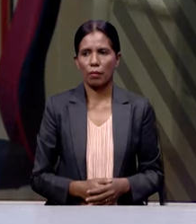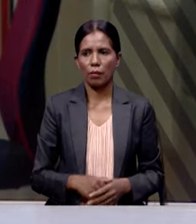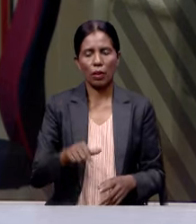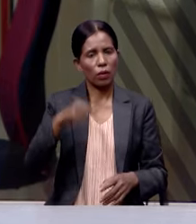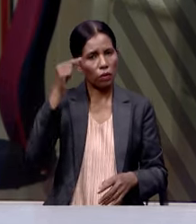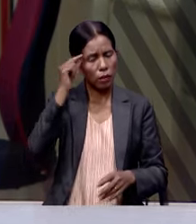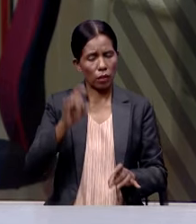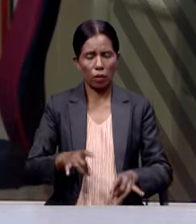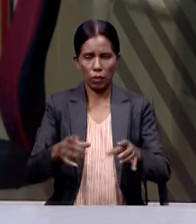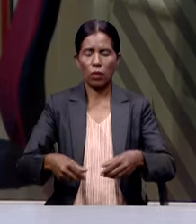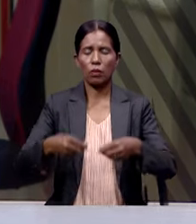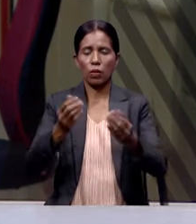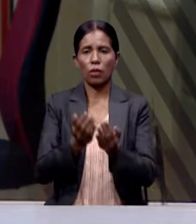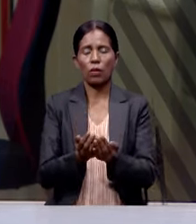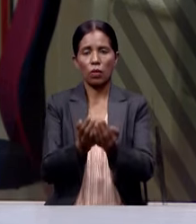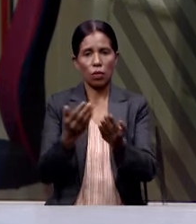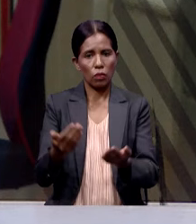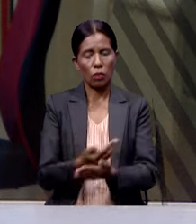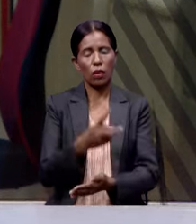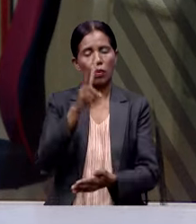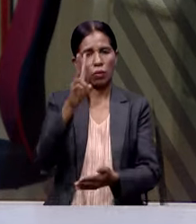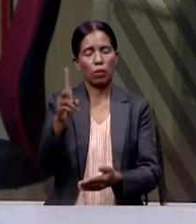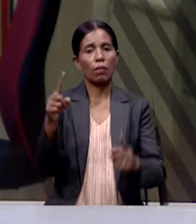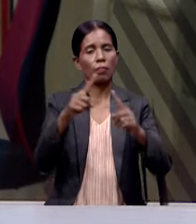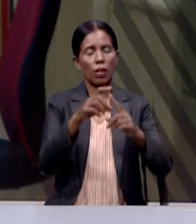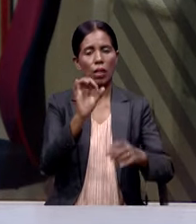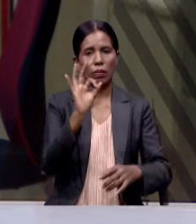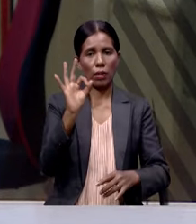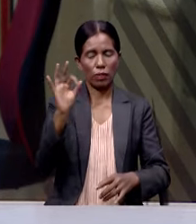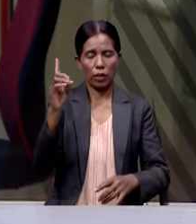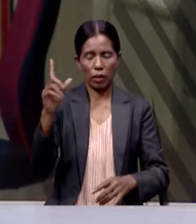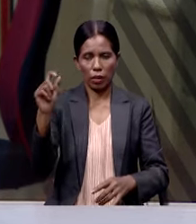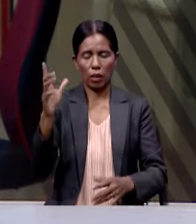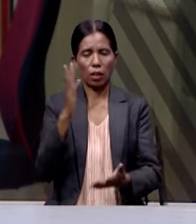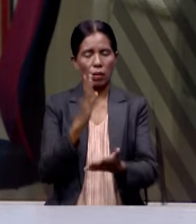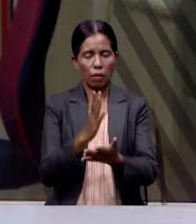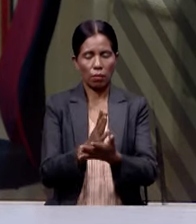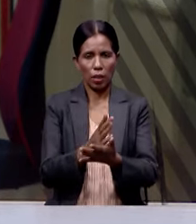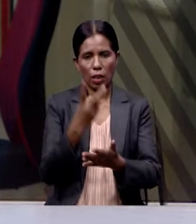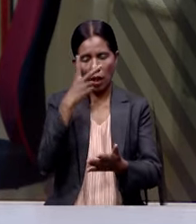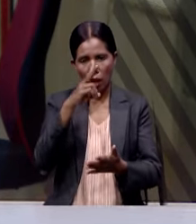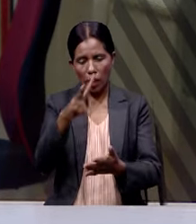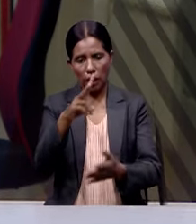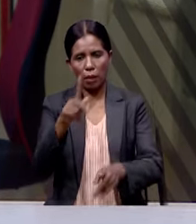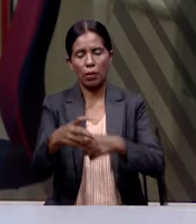Governo Austrália se oferece ao Fundo Rua ba F.E. Fratelli, ato combate pesca ilegal.